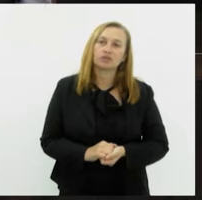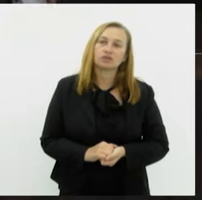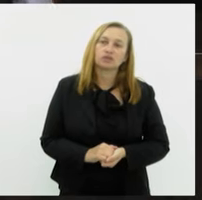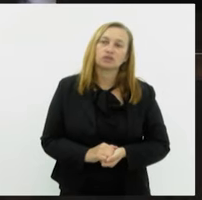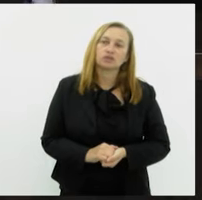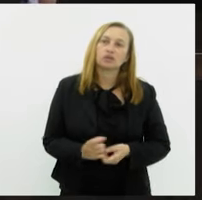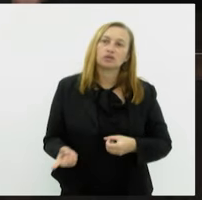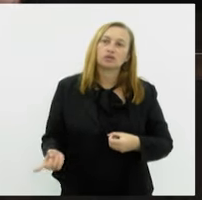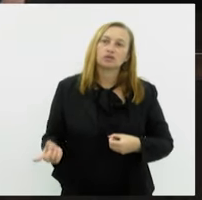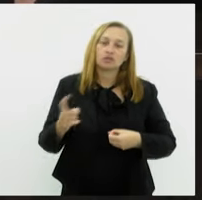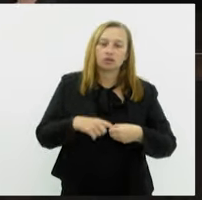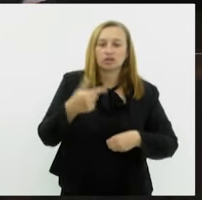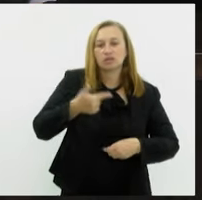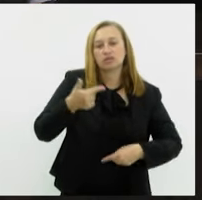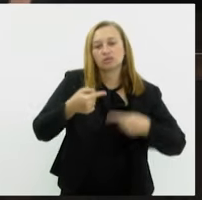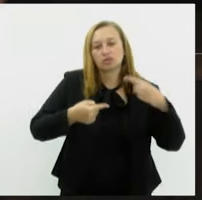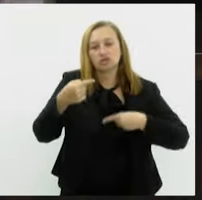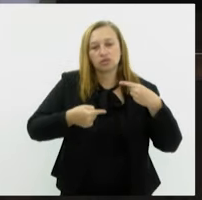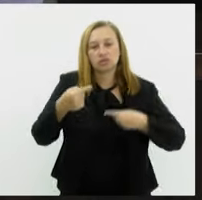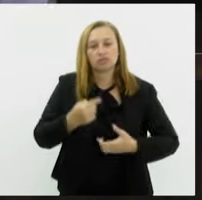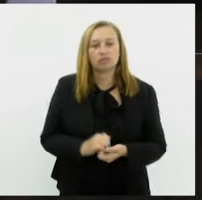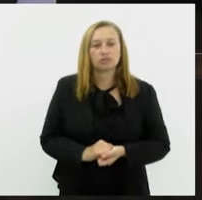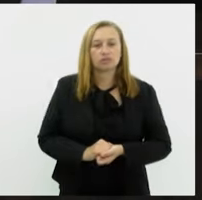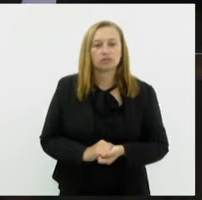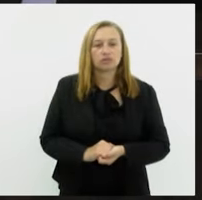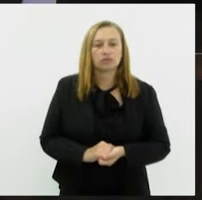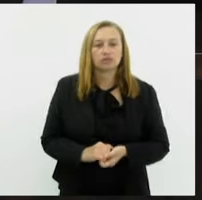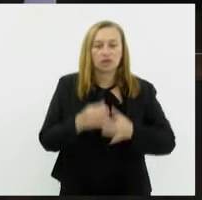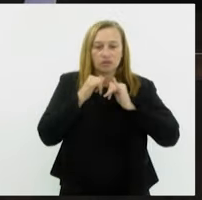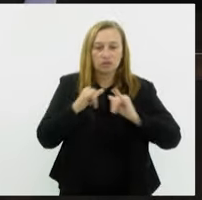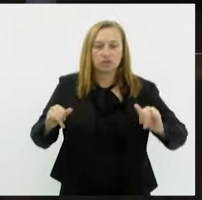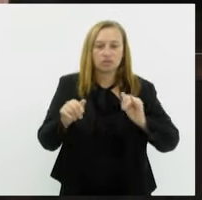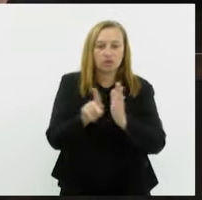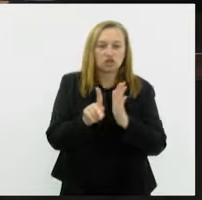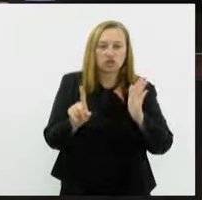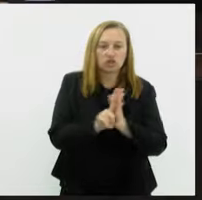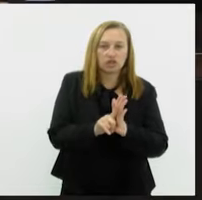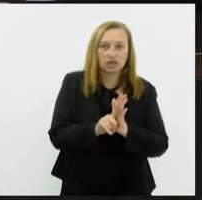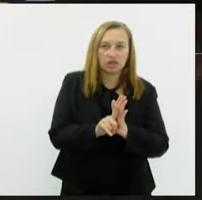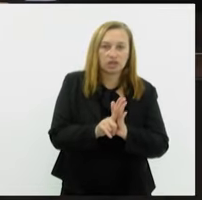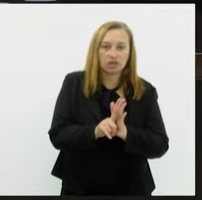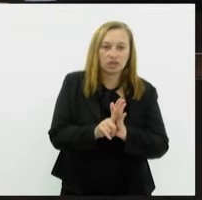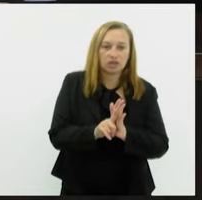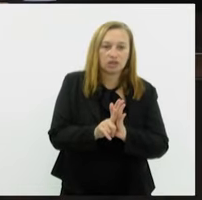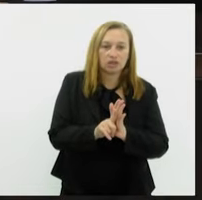do vencido para a segunda discussão. Anuncio.